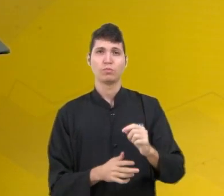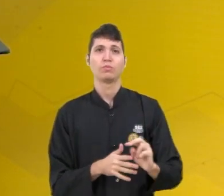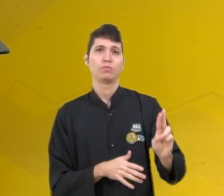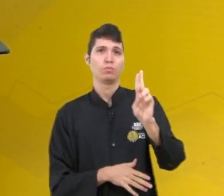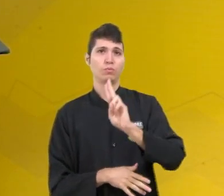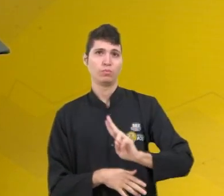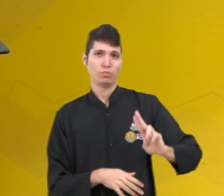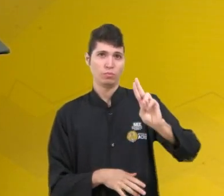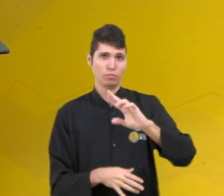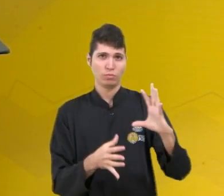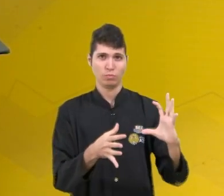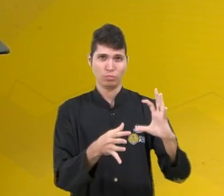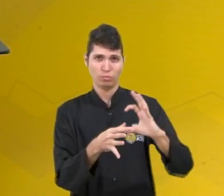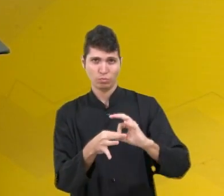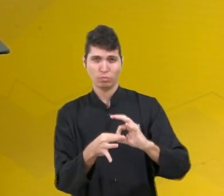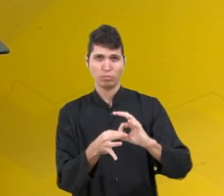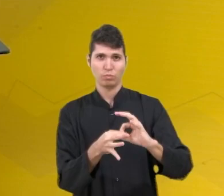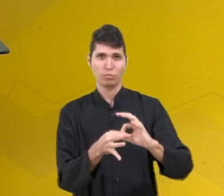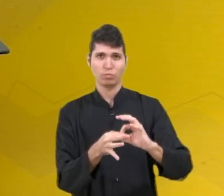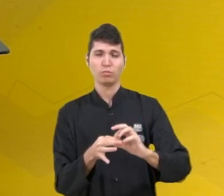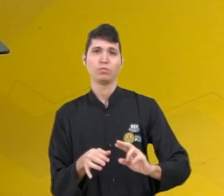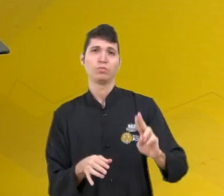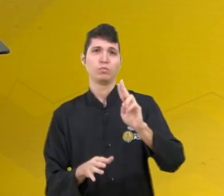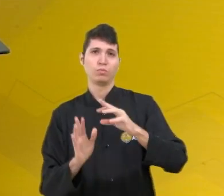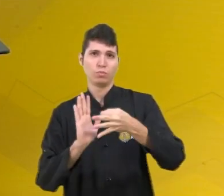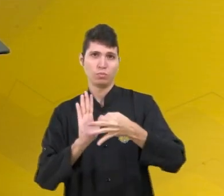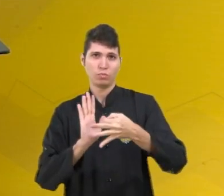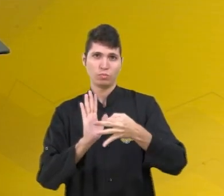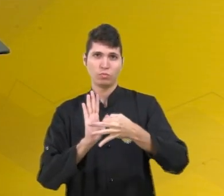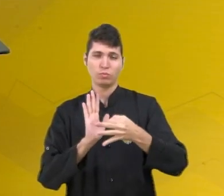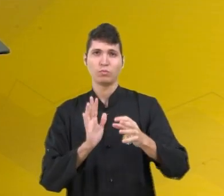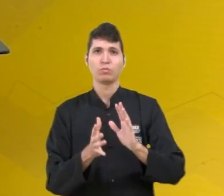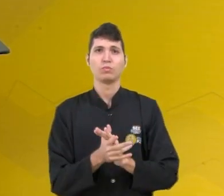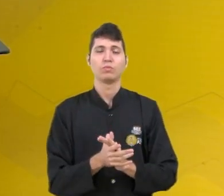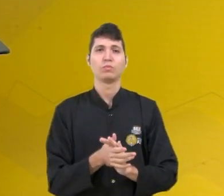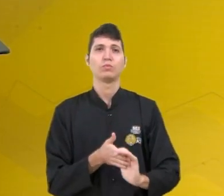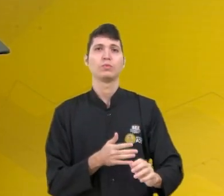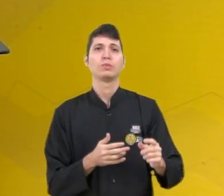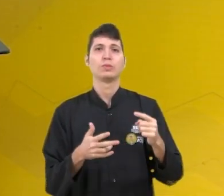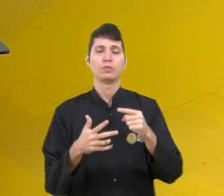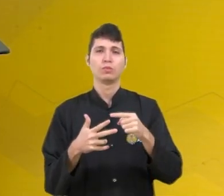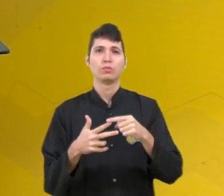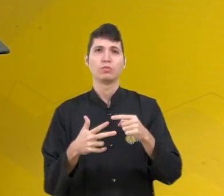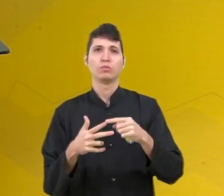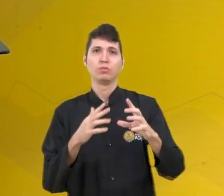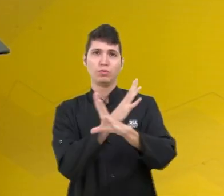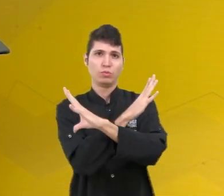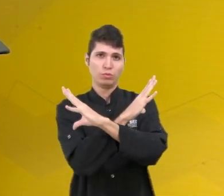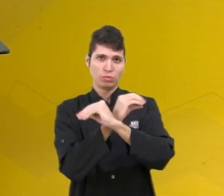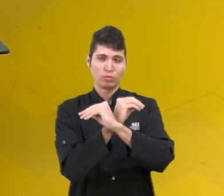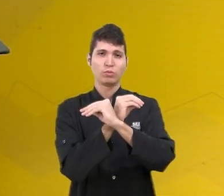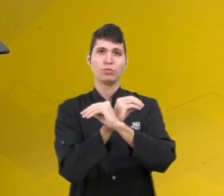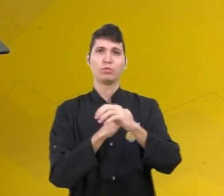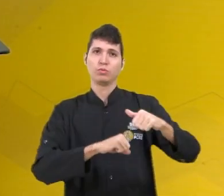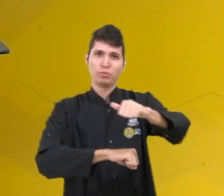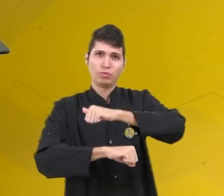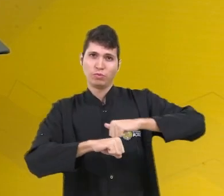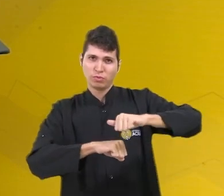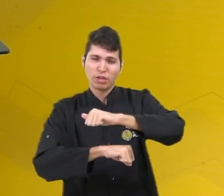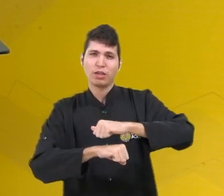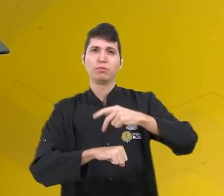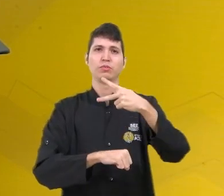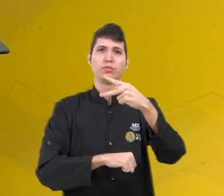utilizar esses conectivos, esses operadores argumentativos, né, que são as preposições, as conjunções, os advérbios, para quê?